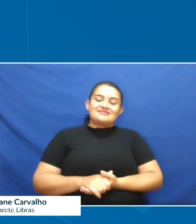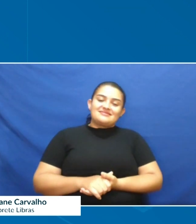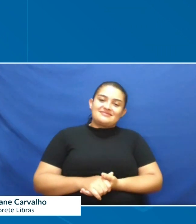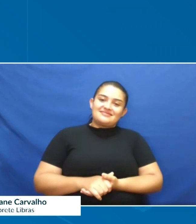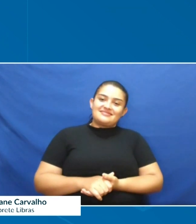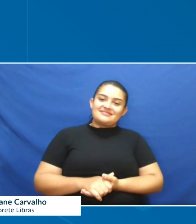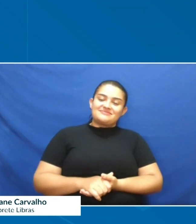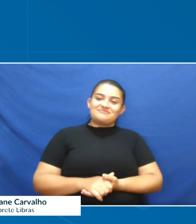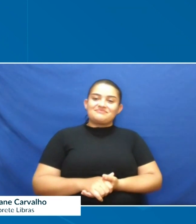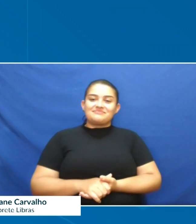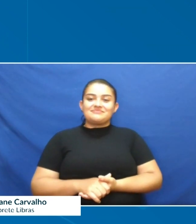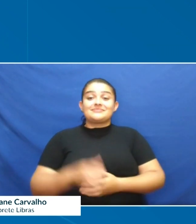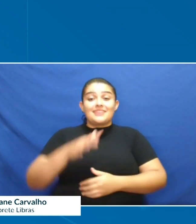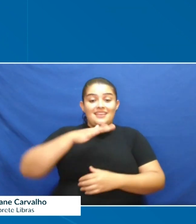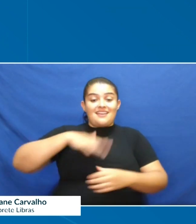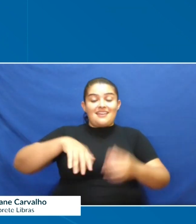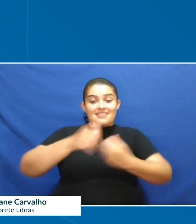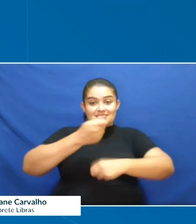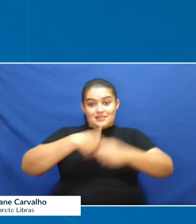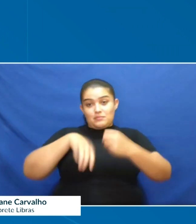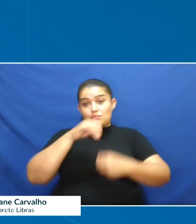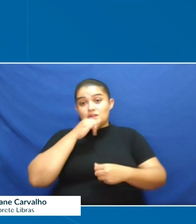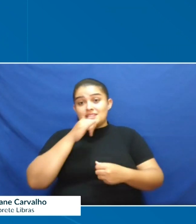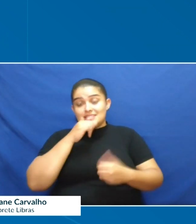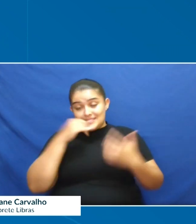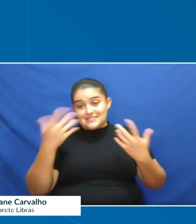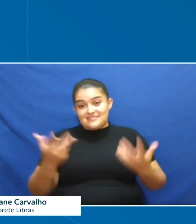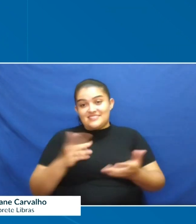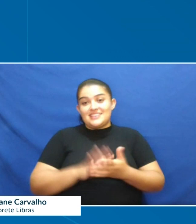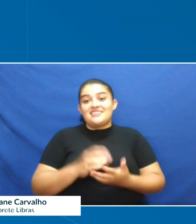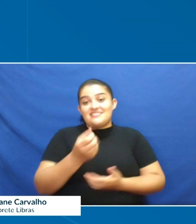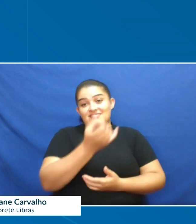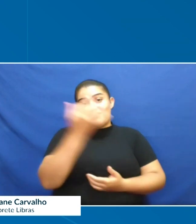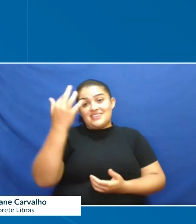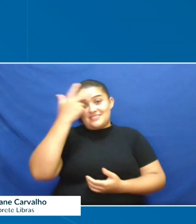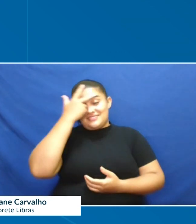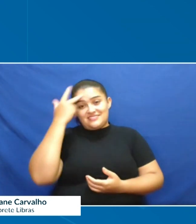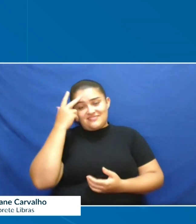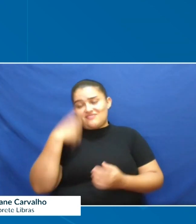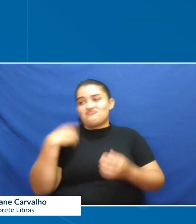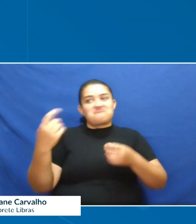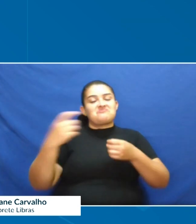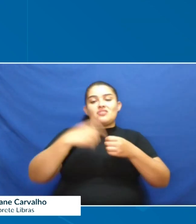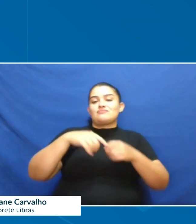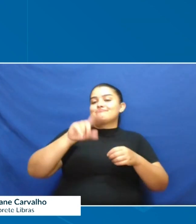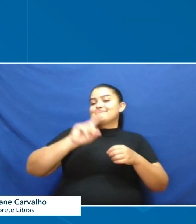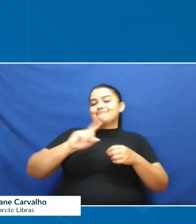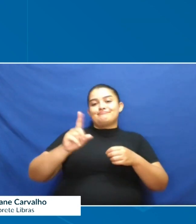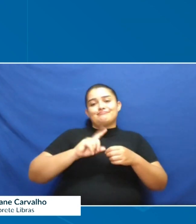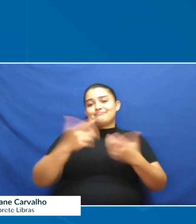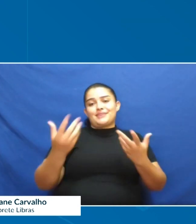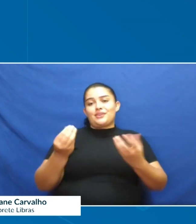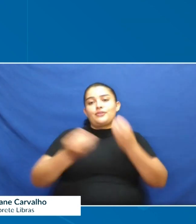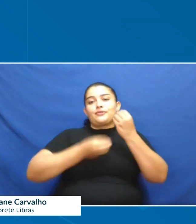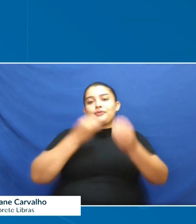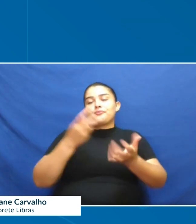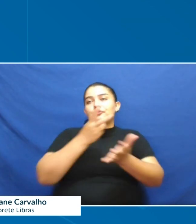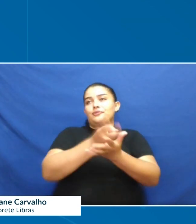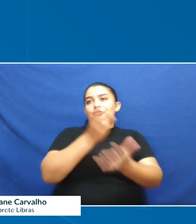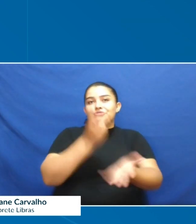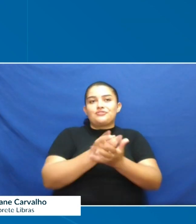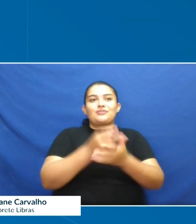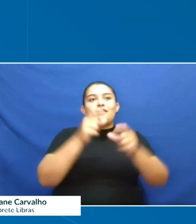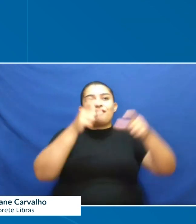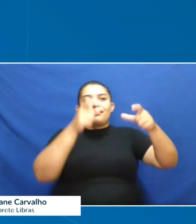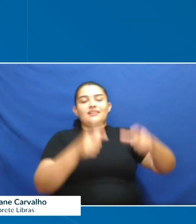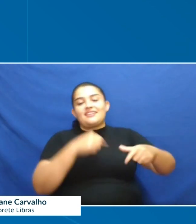parte administrativa das empresas, por exemplo. E muitos já se falam que não vão voltar, né? Porque já não compensa mais manter escritórios e